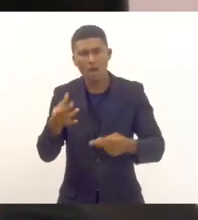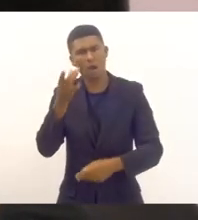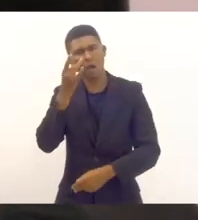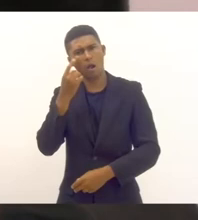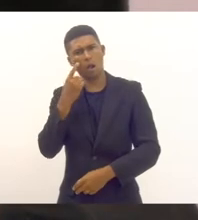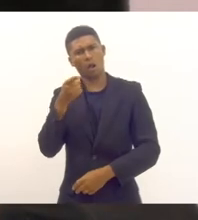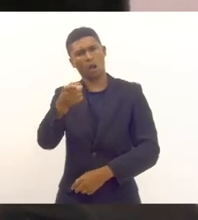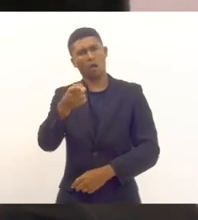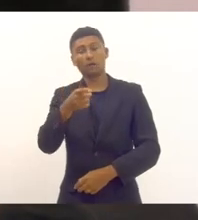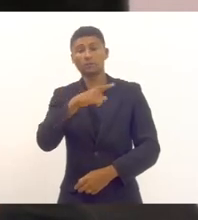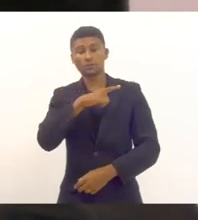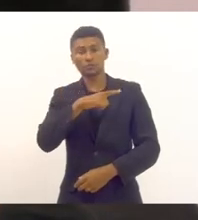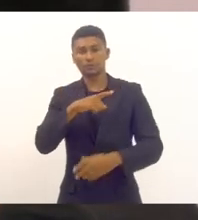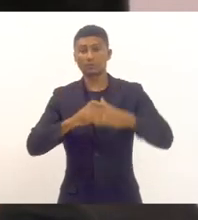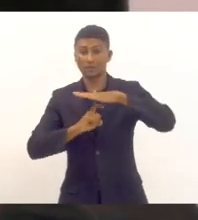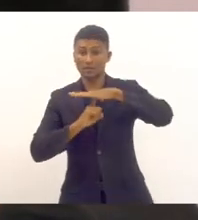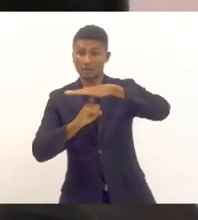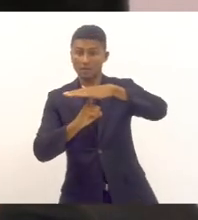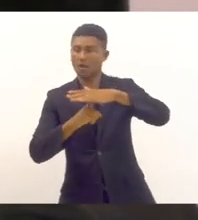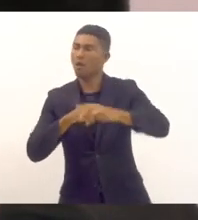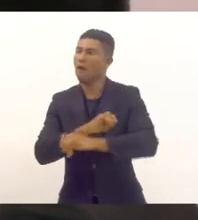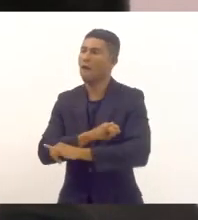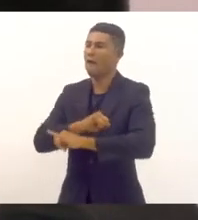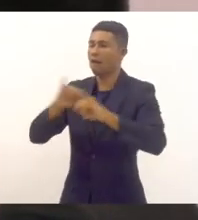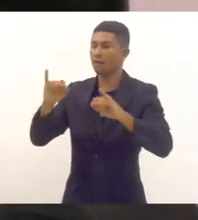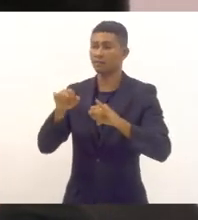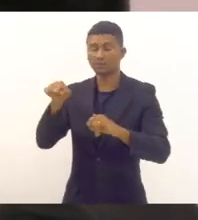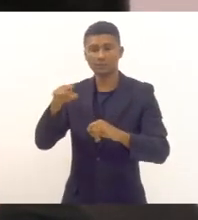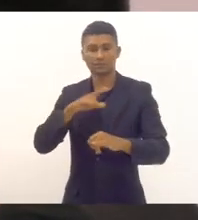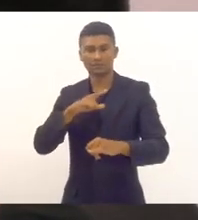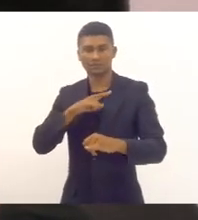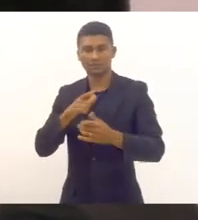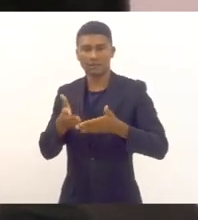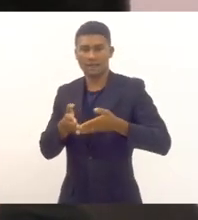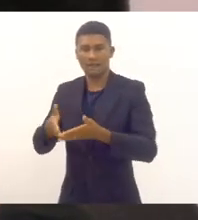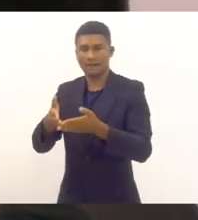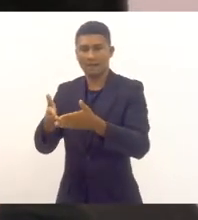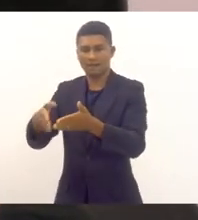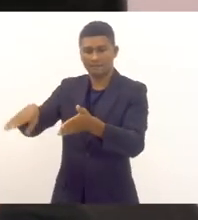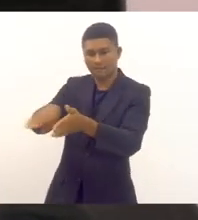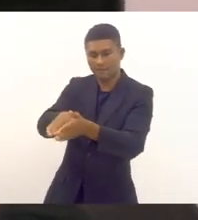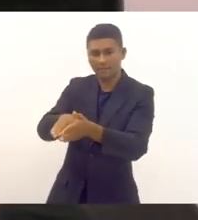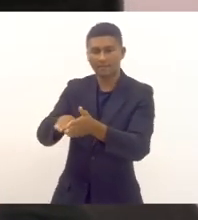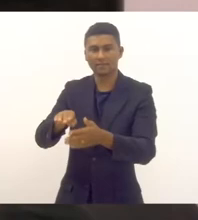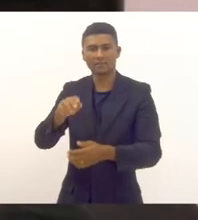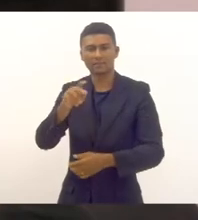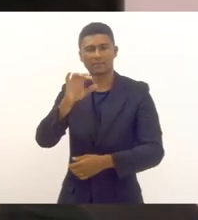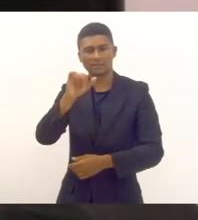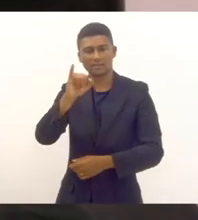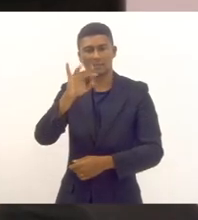de... Isso o governo do estado, do porto de Paranaguá, Itajaí, né?